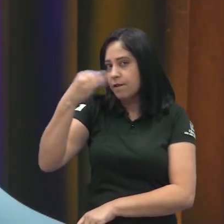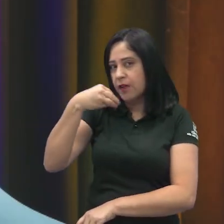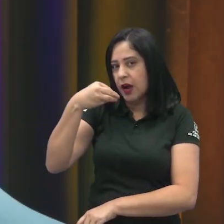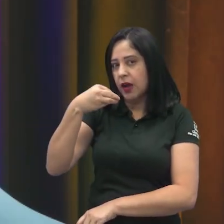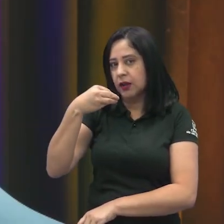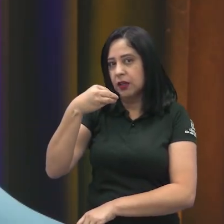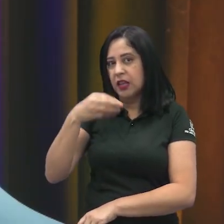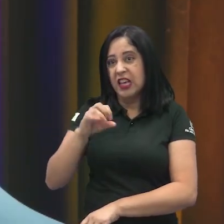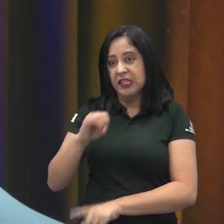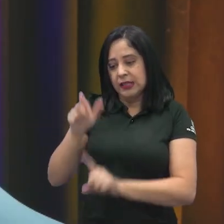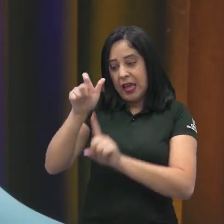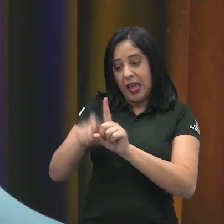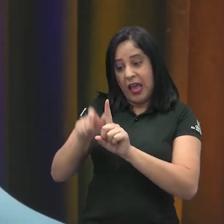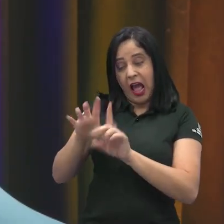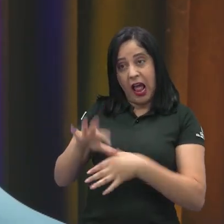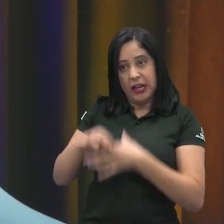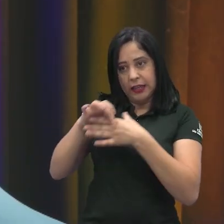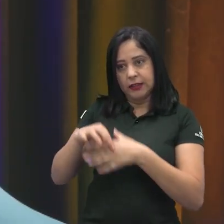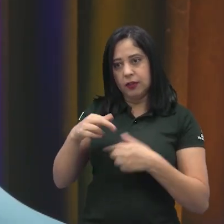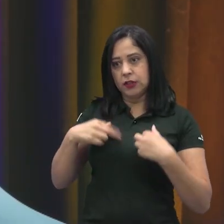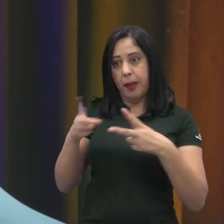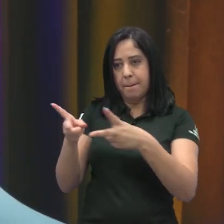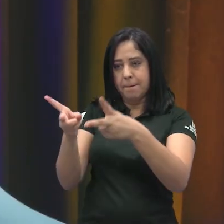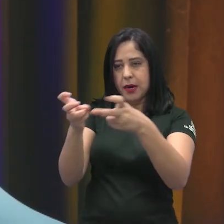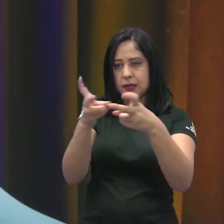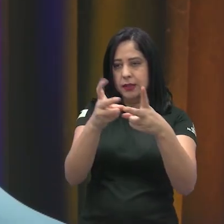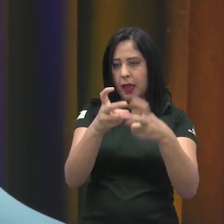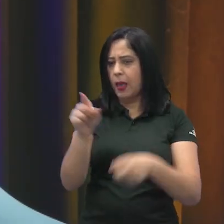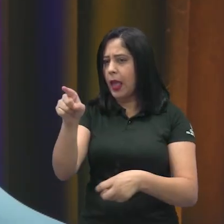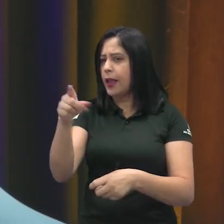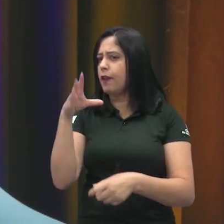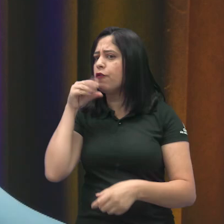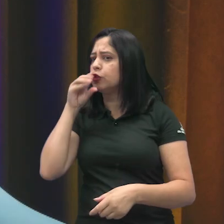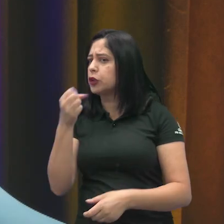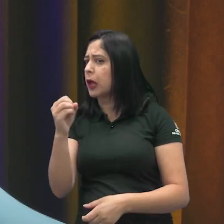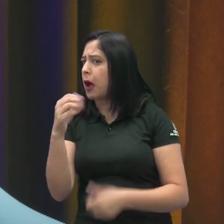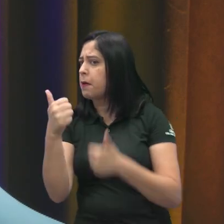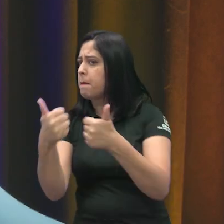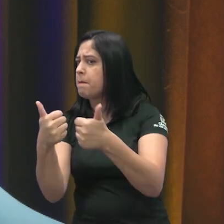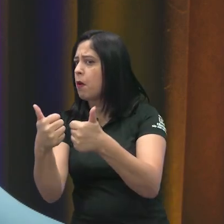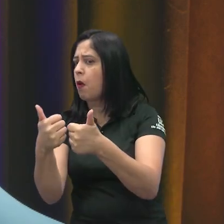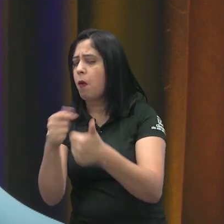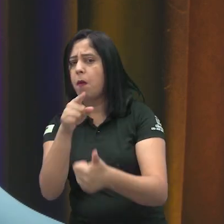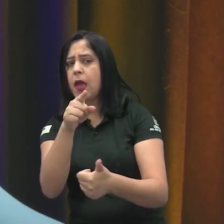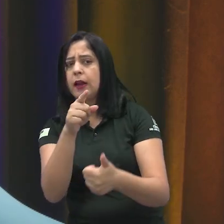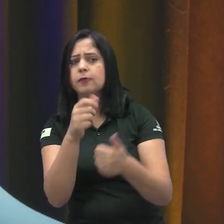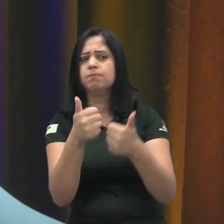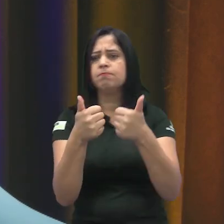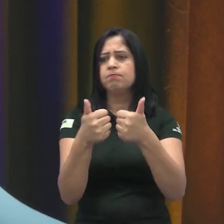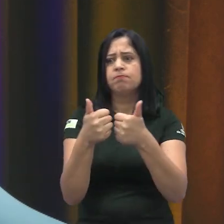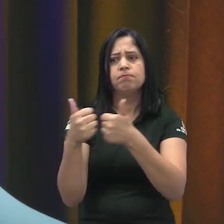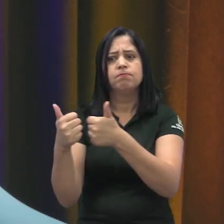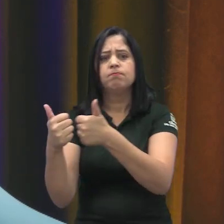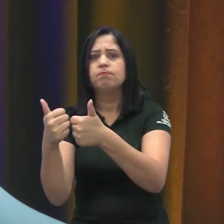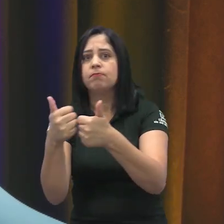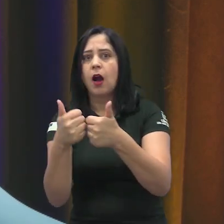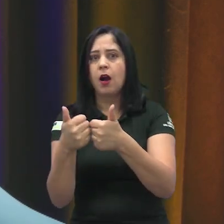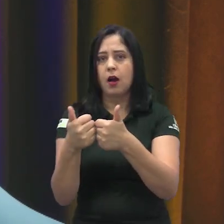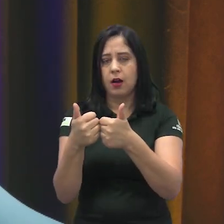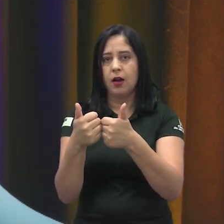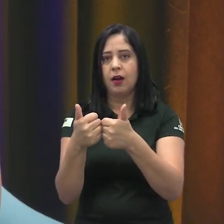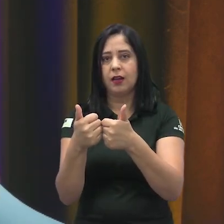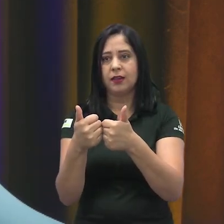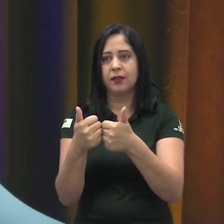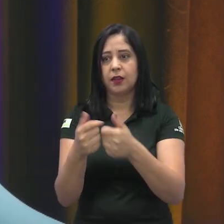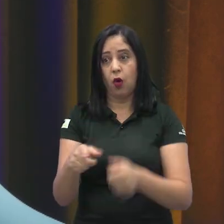quem é a melhor pessoa para realizar aquela função. Né? E você falou da vaidade. É soltar a vaidade mesmo e falar assim, olha, não, vamos você,